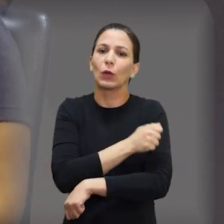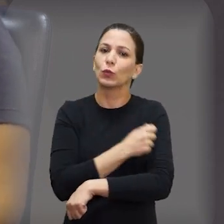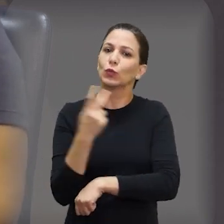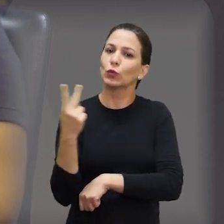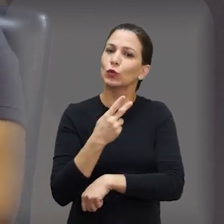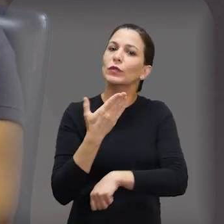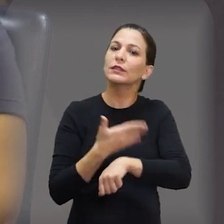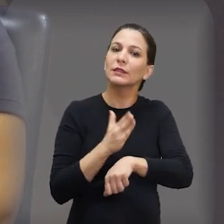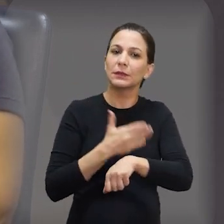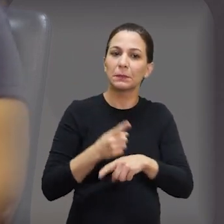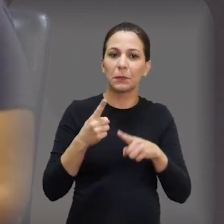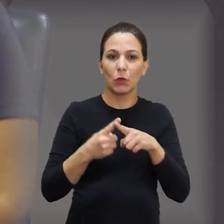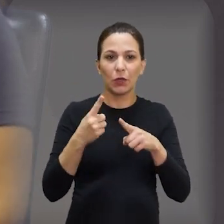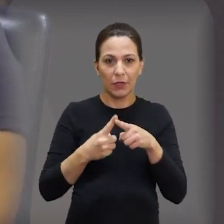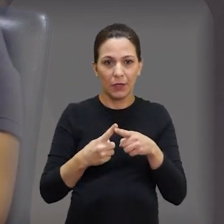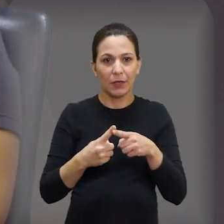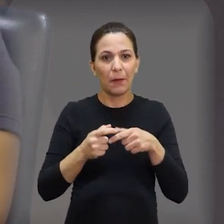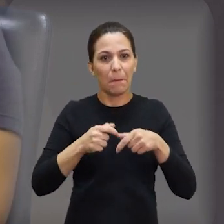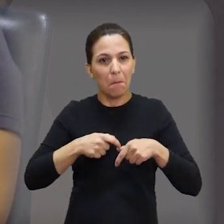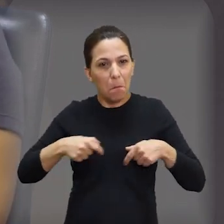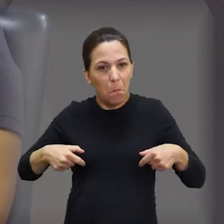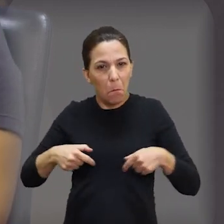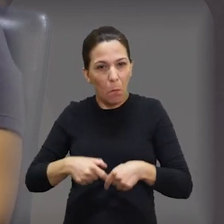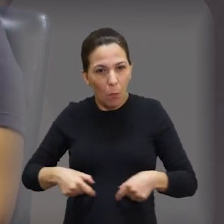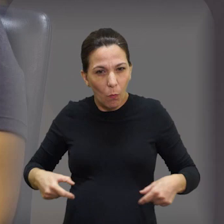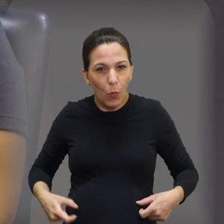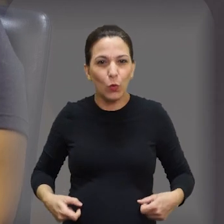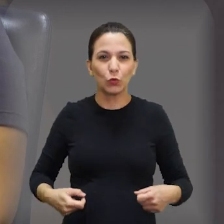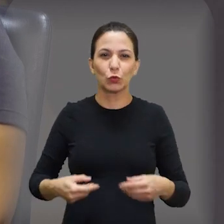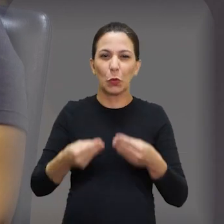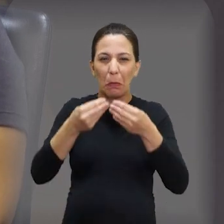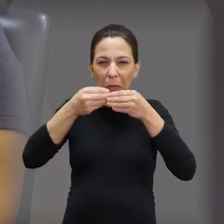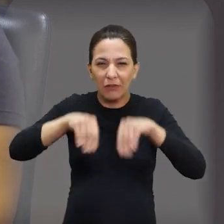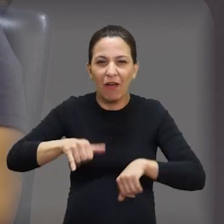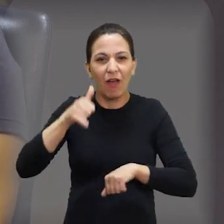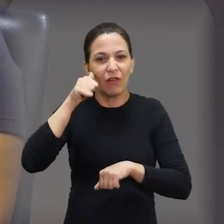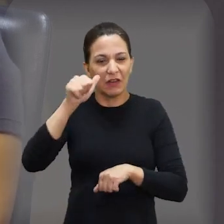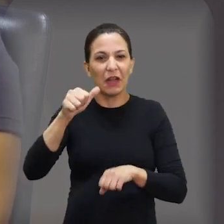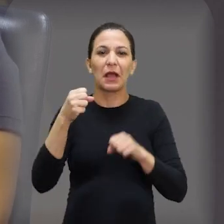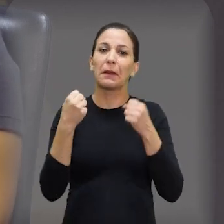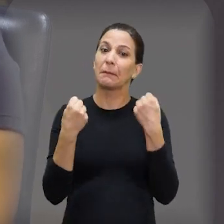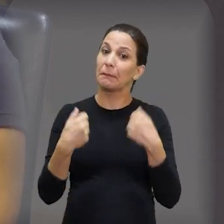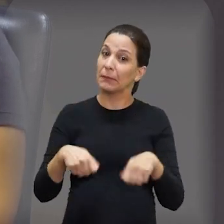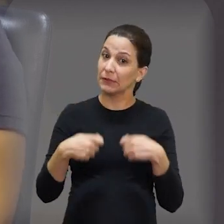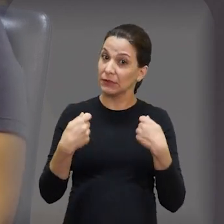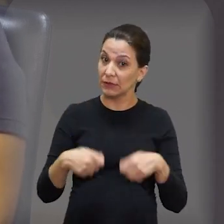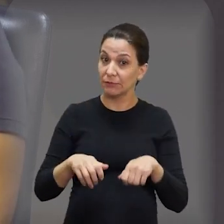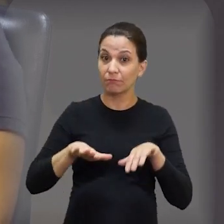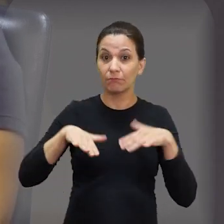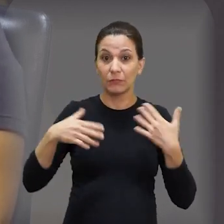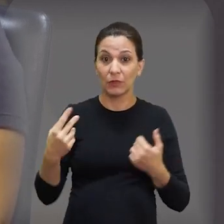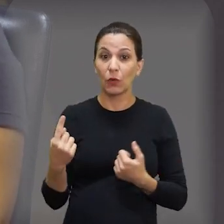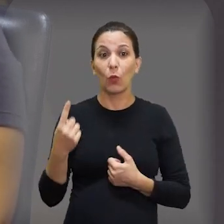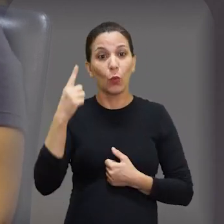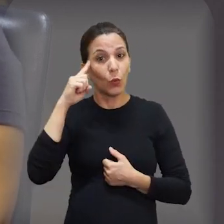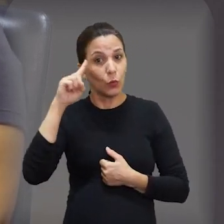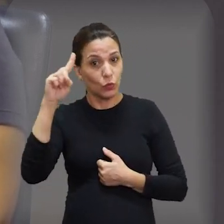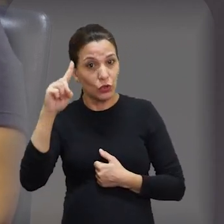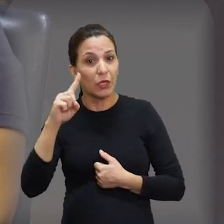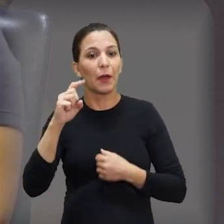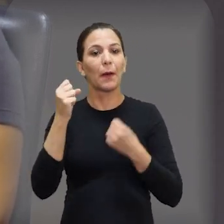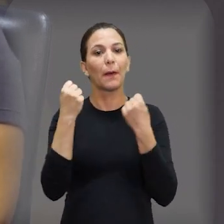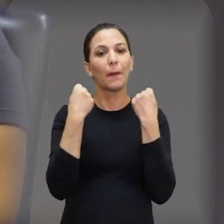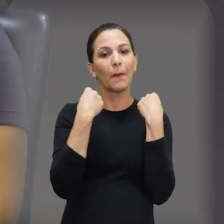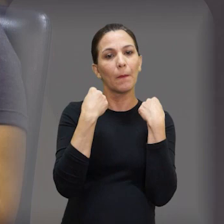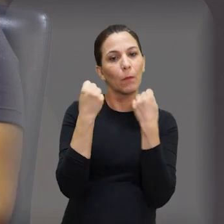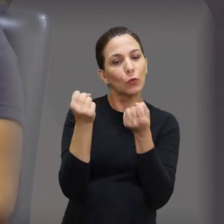orientados de que as duas estão sendo feitas para evitar uma fadiga muscular, uma sobrecarga articular. Então, que os